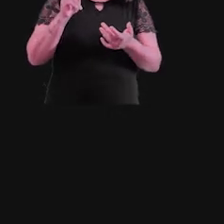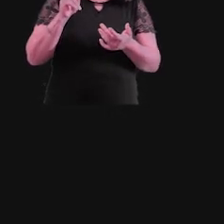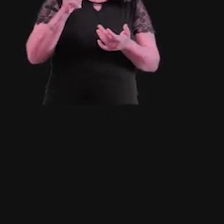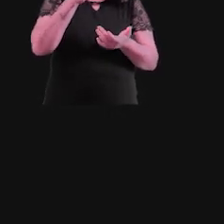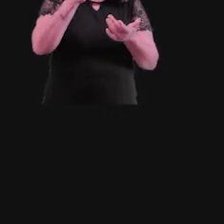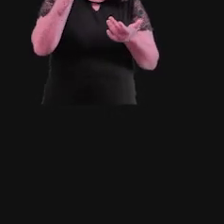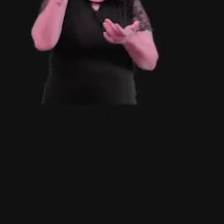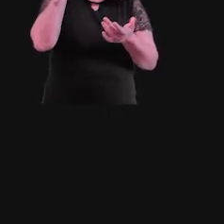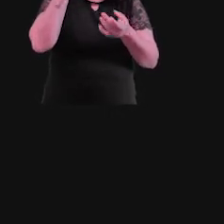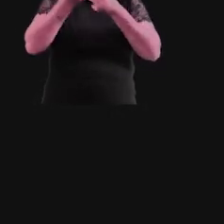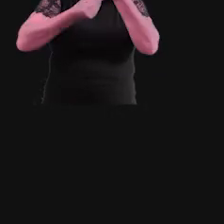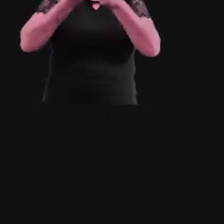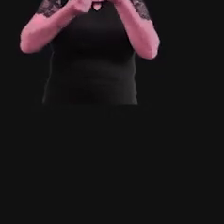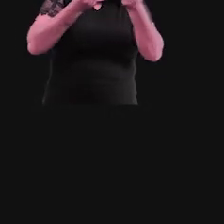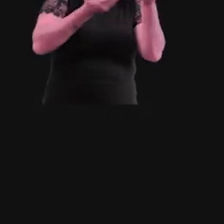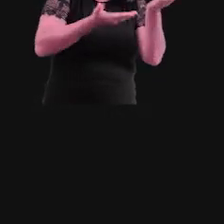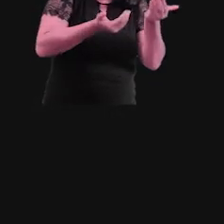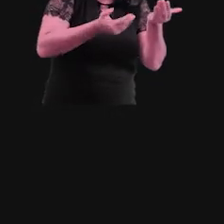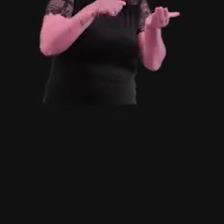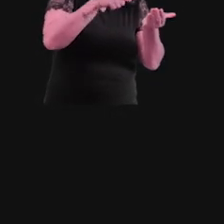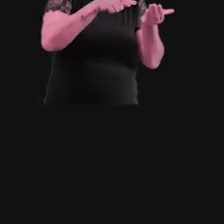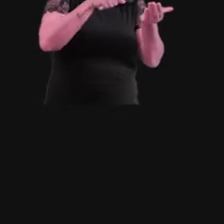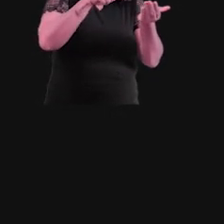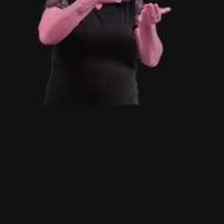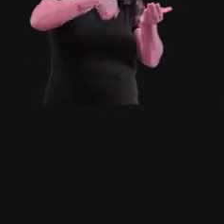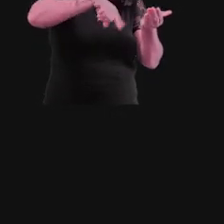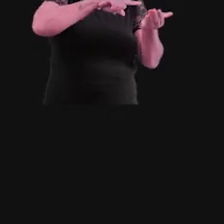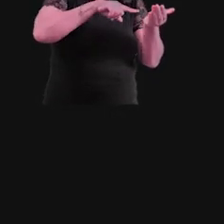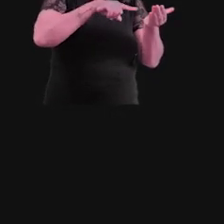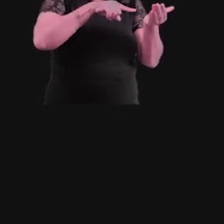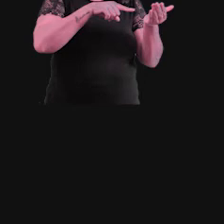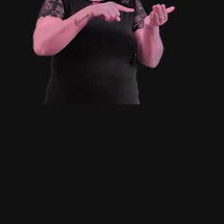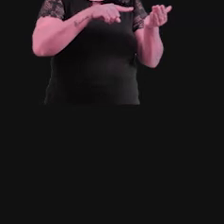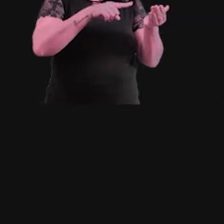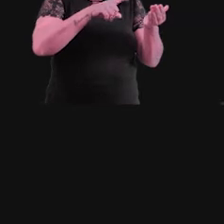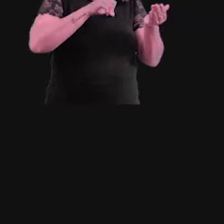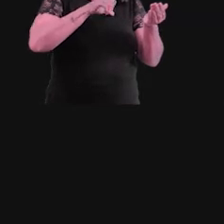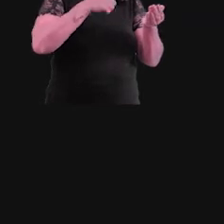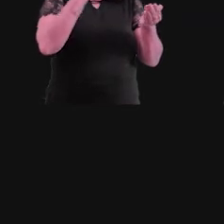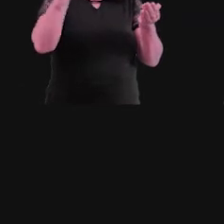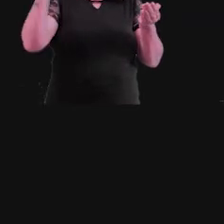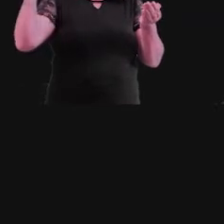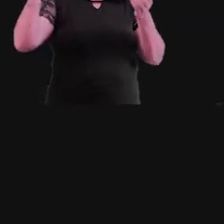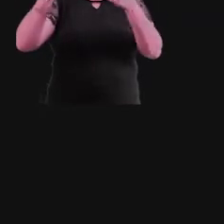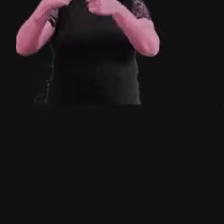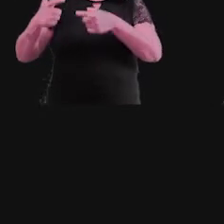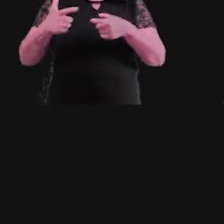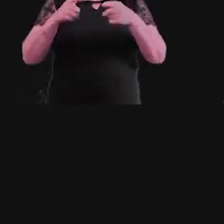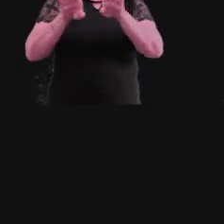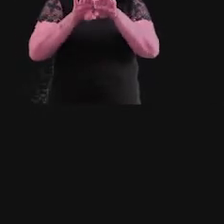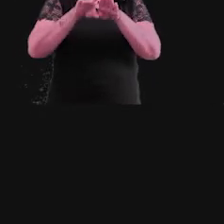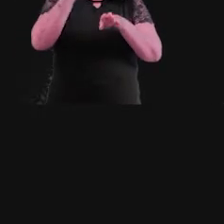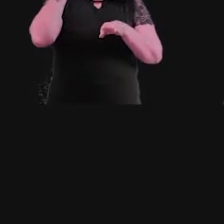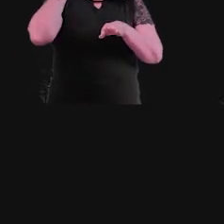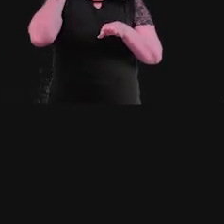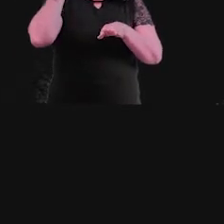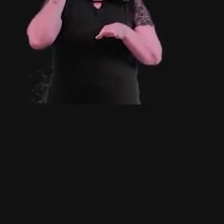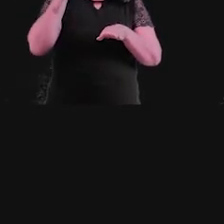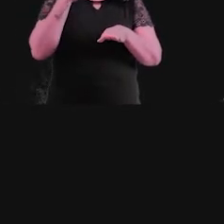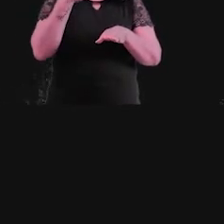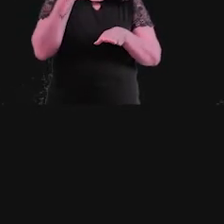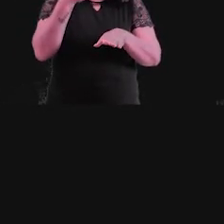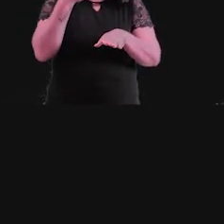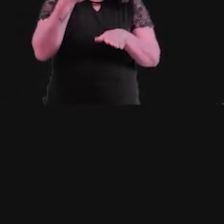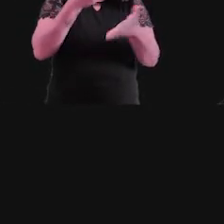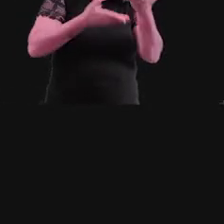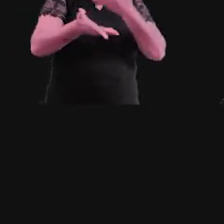para entender o que os adolescentes, os jovens, e aí a gente expandiu para outros públicos, depois posso falar mais se quiserem, pensam, falam,